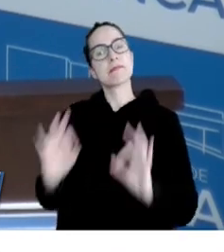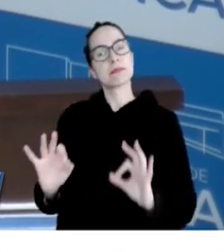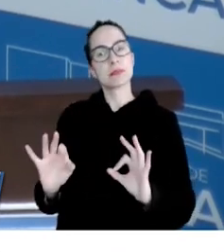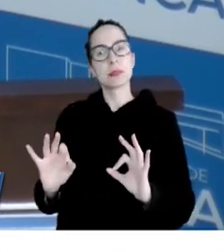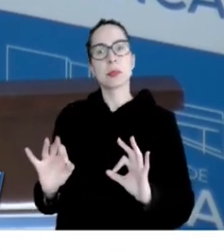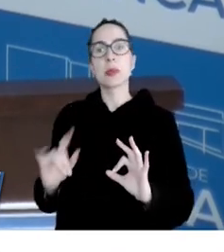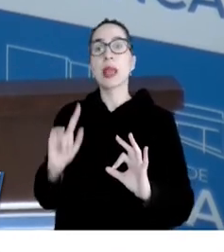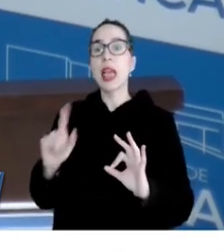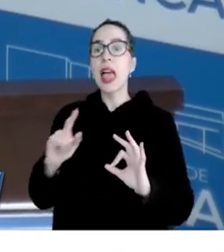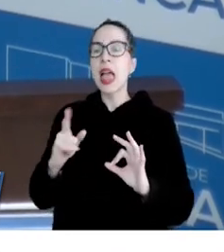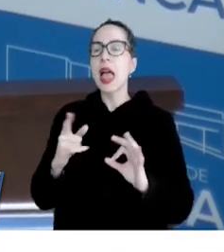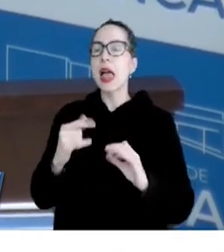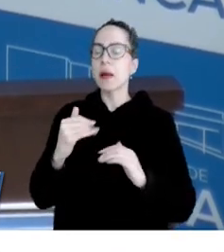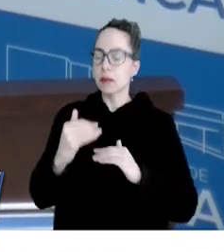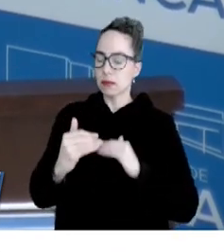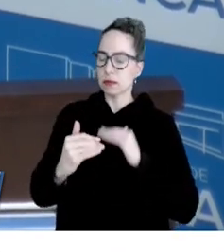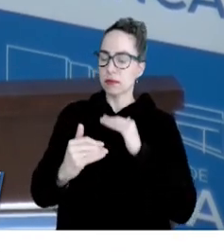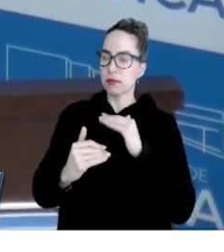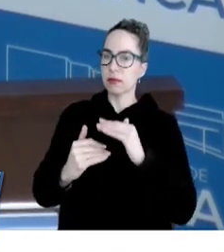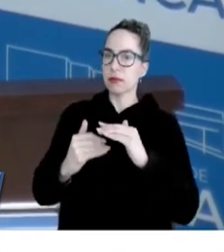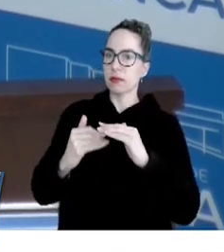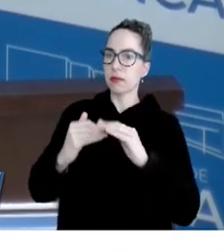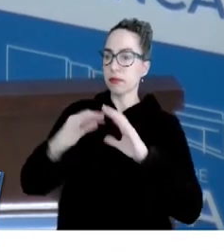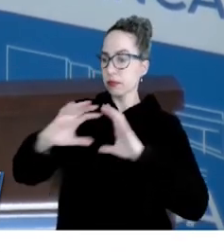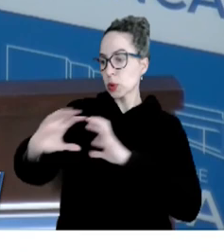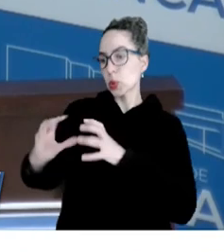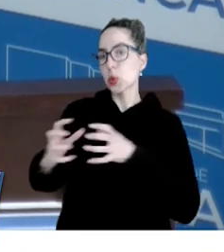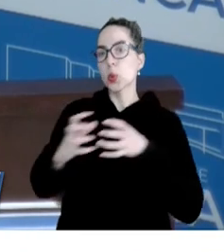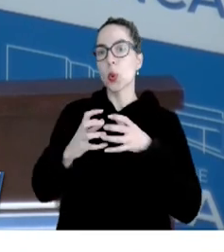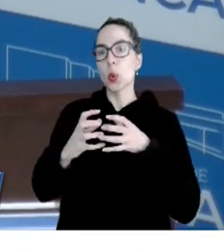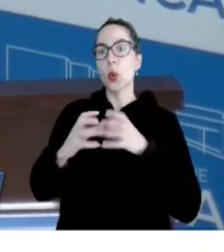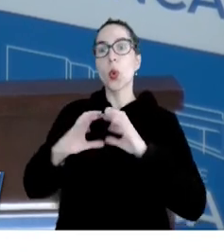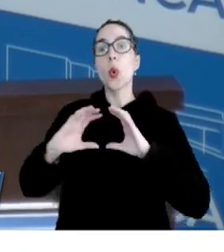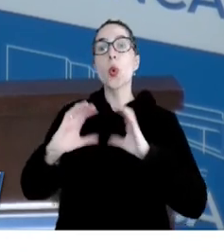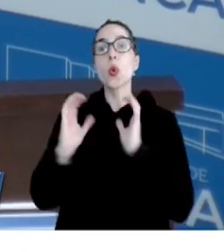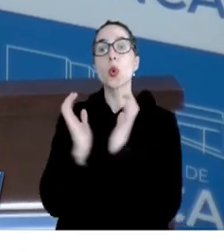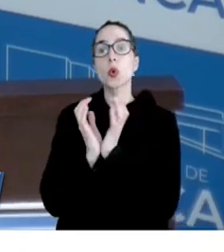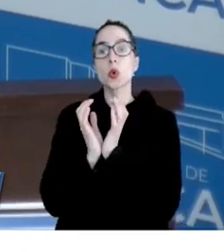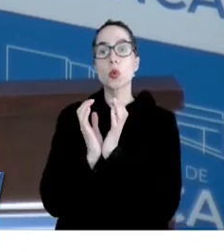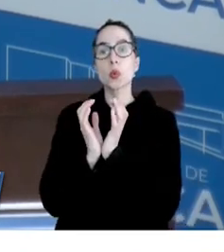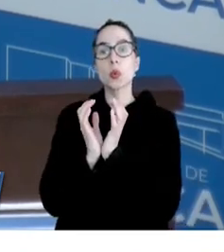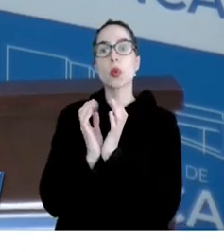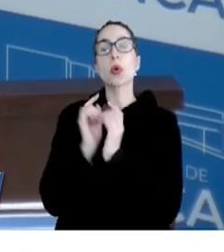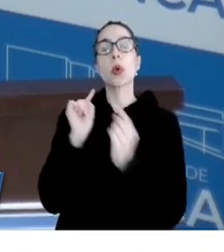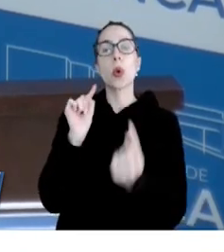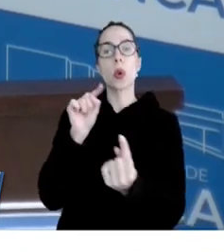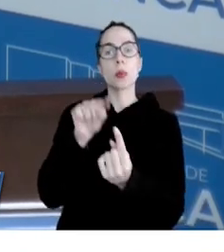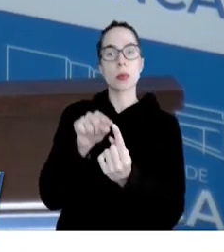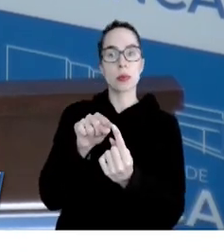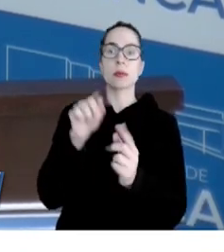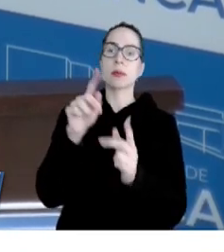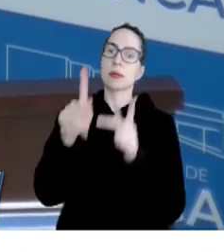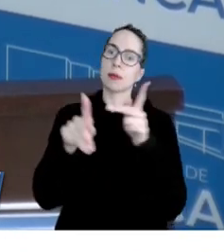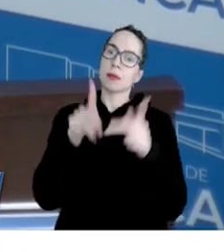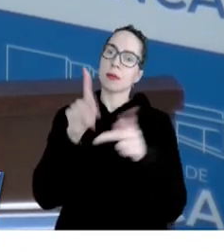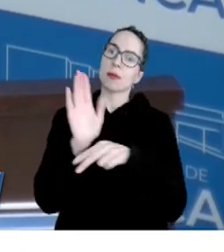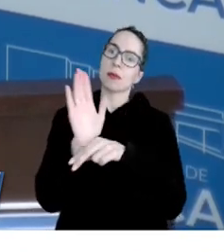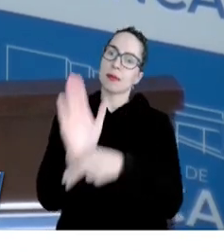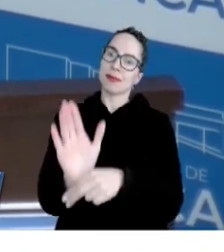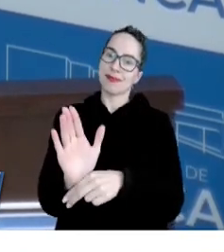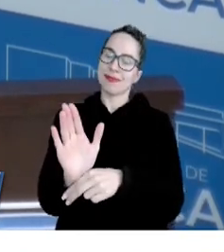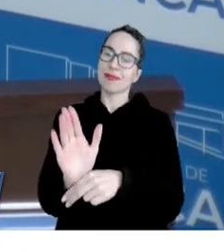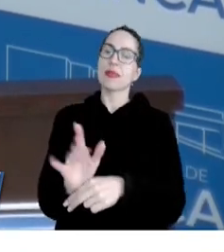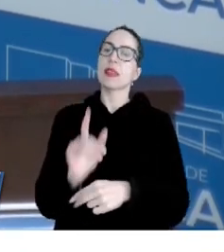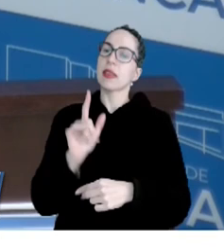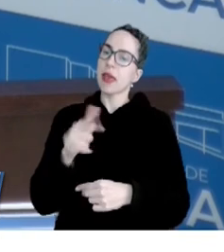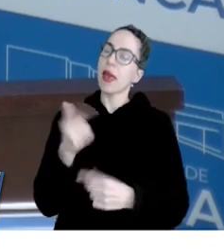construção, é uma convergência de todos os vereadores em prol da nossa população, que é quem realmente